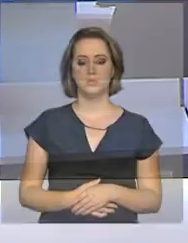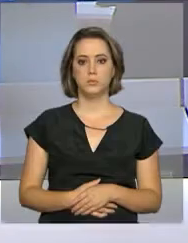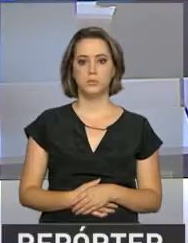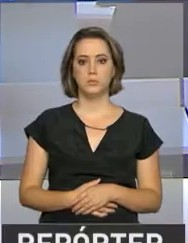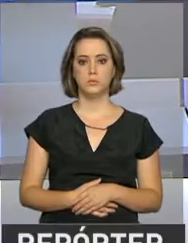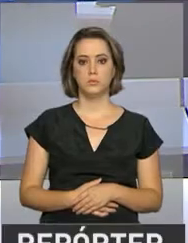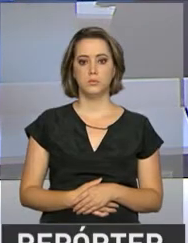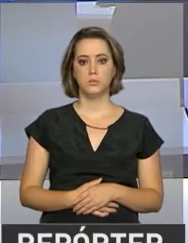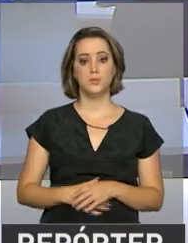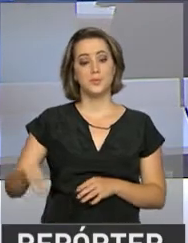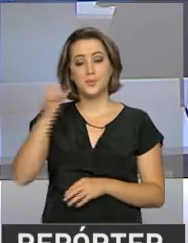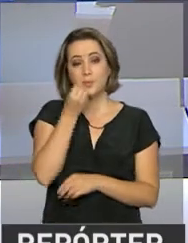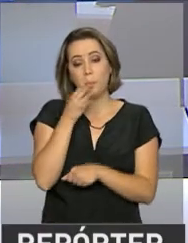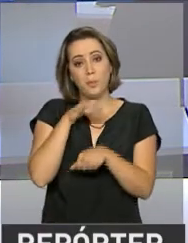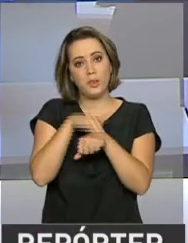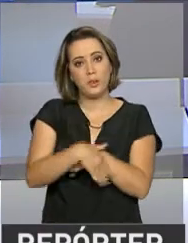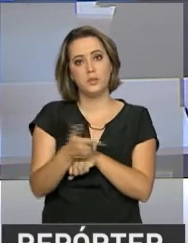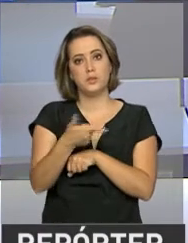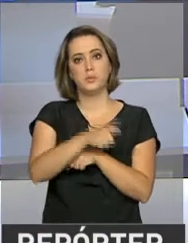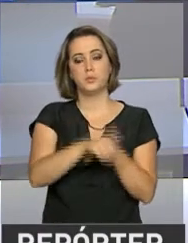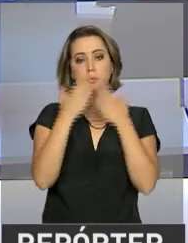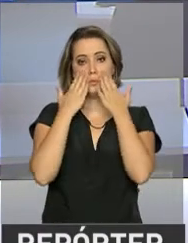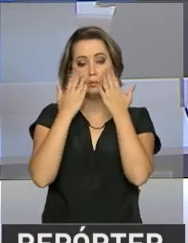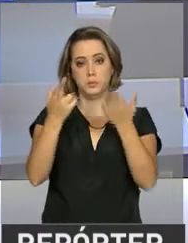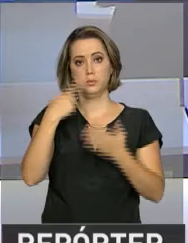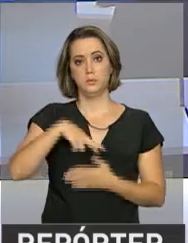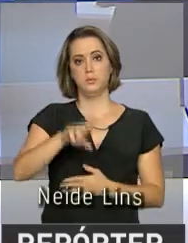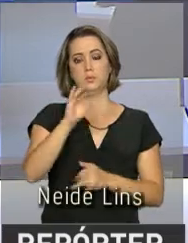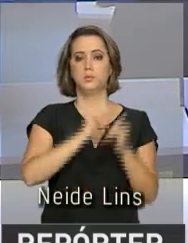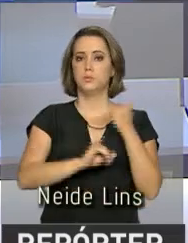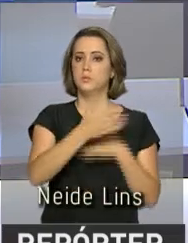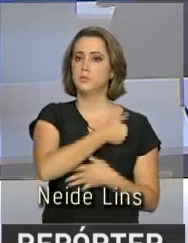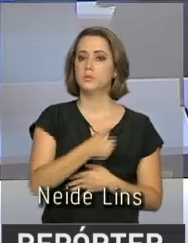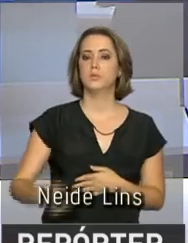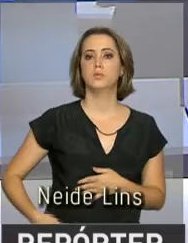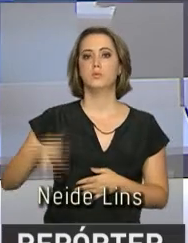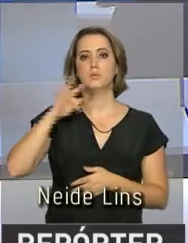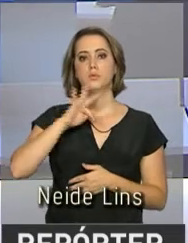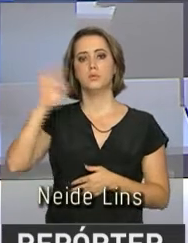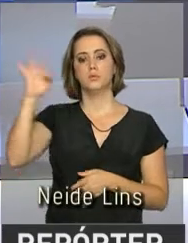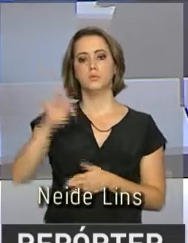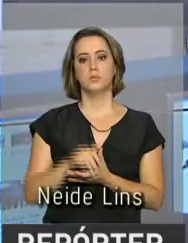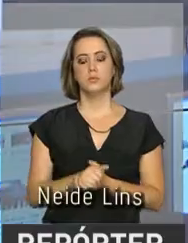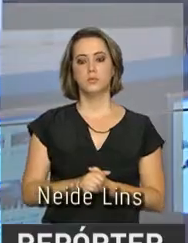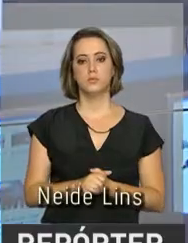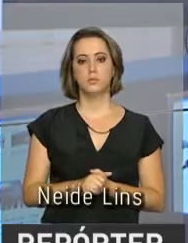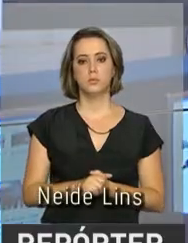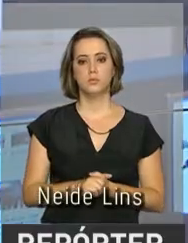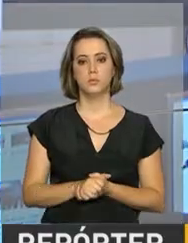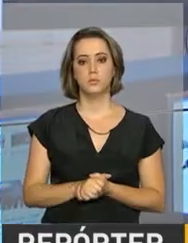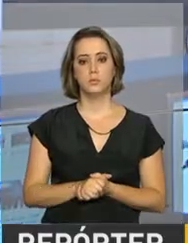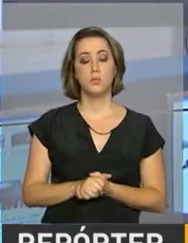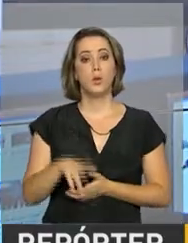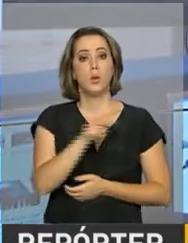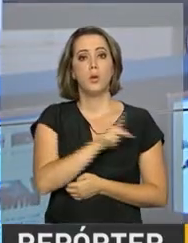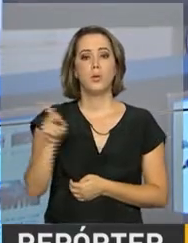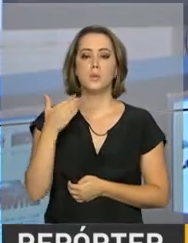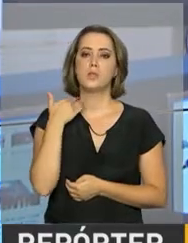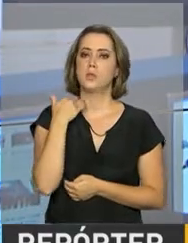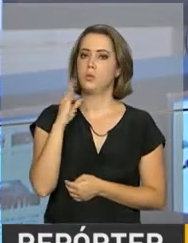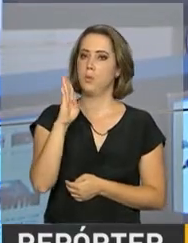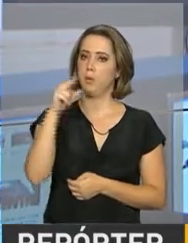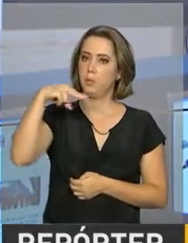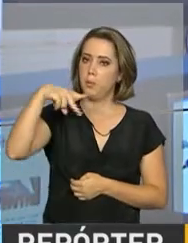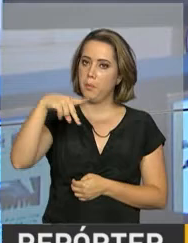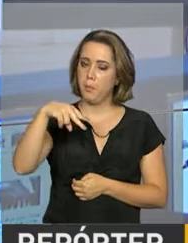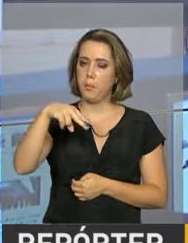olá boa noite estamos de volta com o repórter nbr e as notícias do governo federal a presidente do bnds